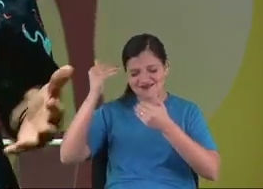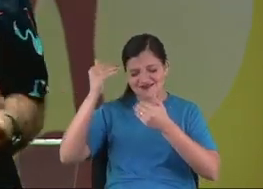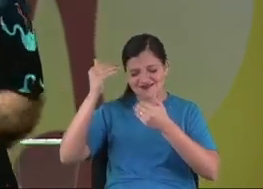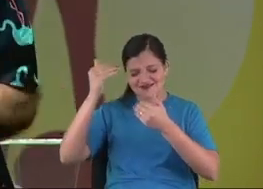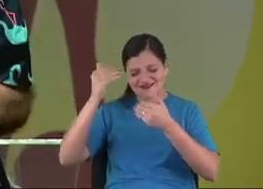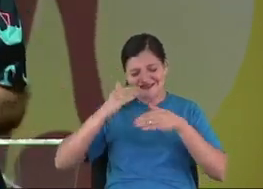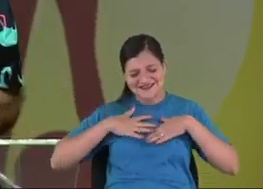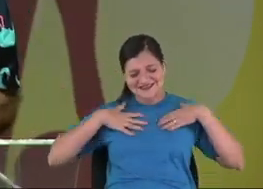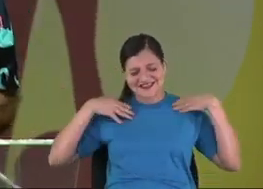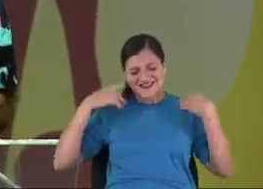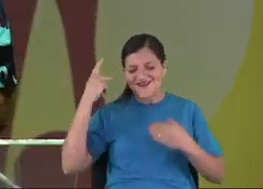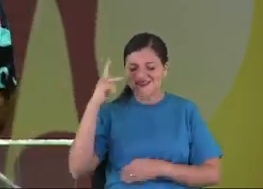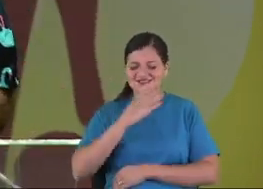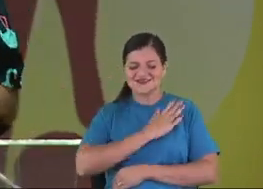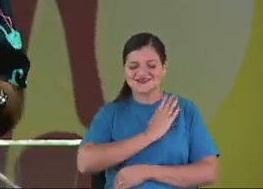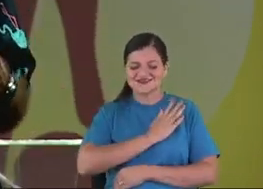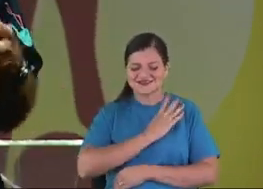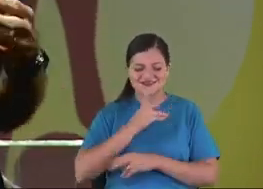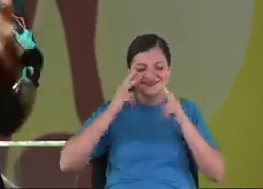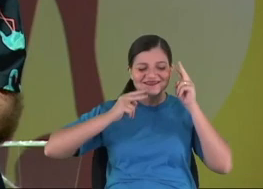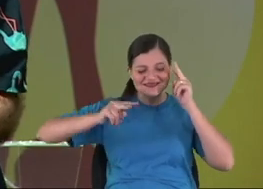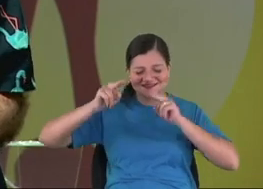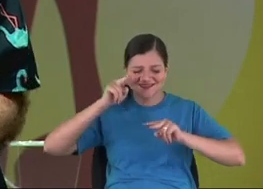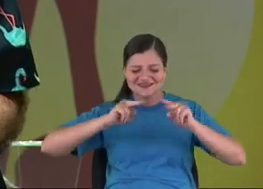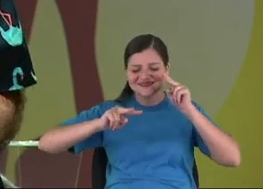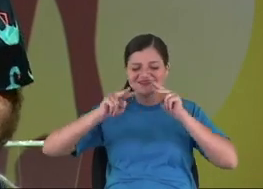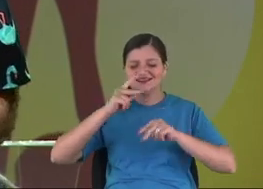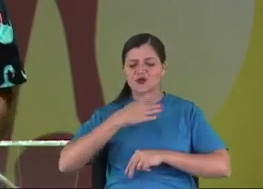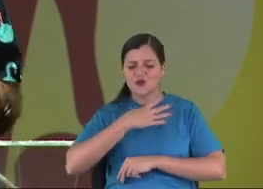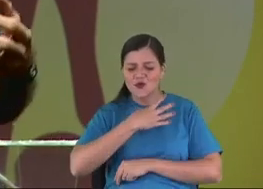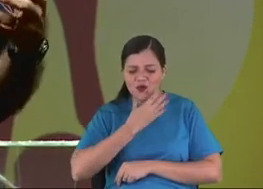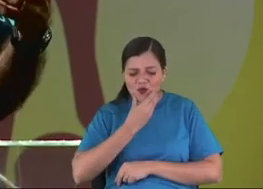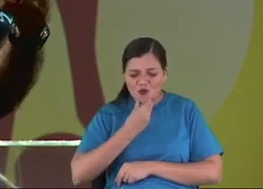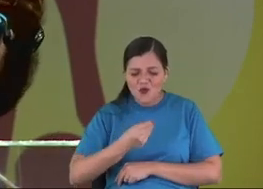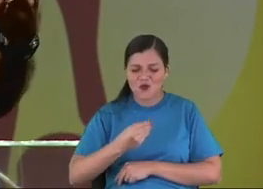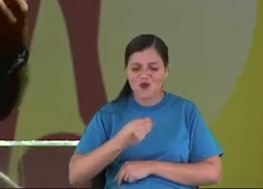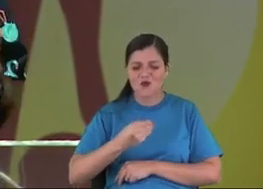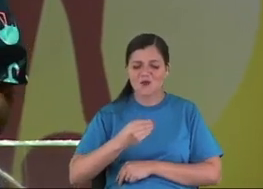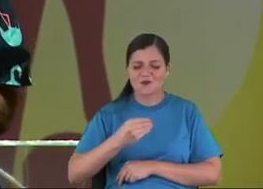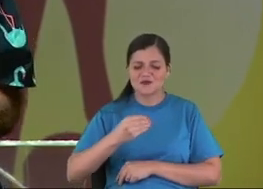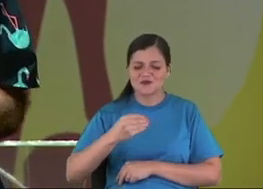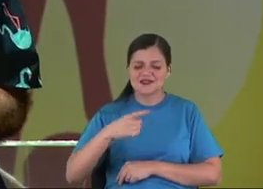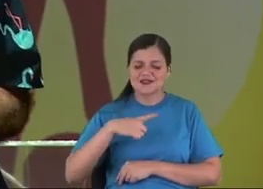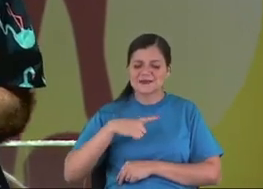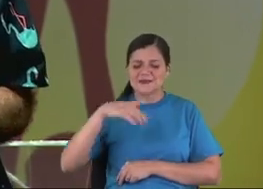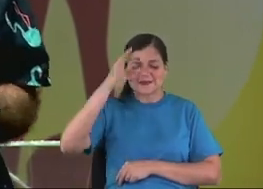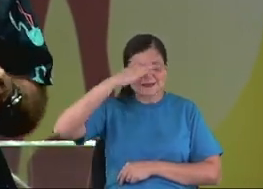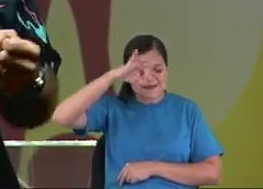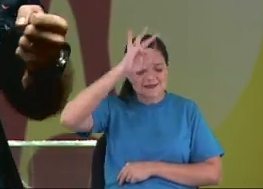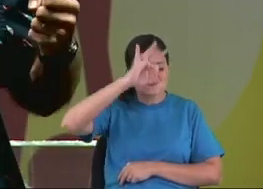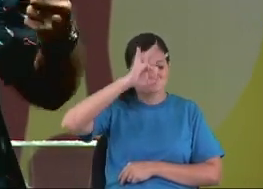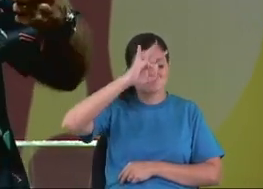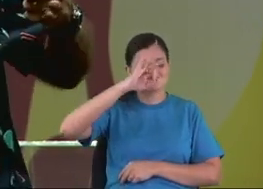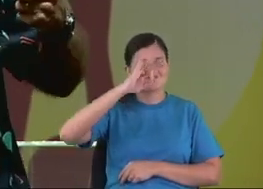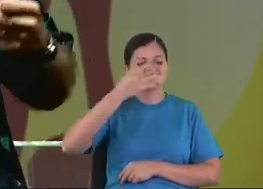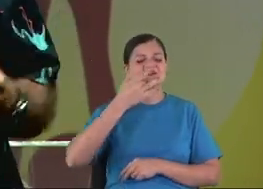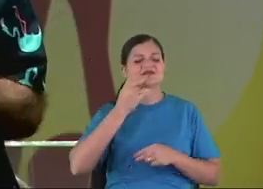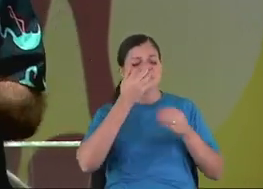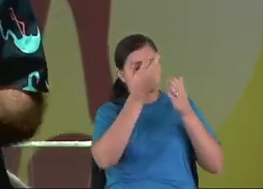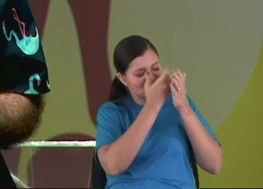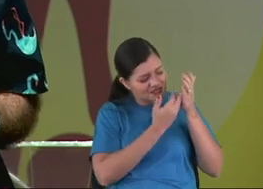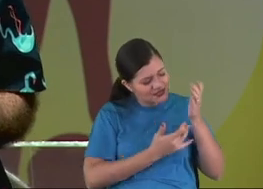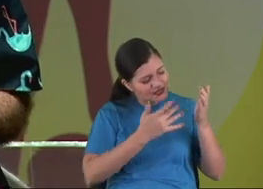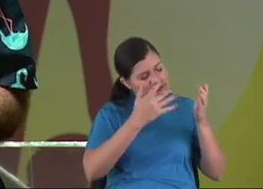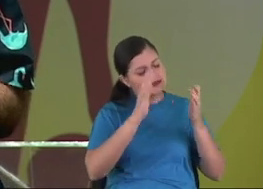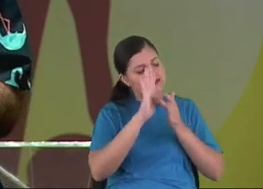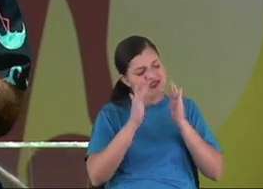agradar o teu coração, de ver homens lavados pelo sangue de Cristo, feito filhos